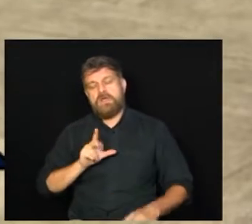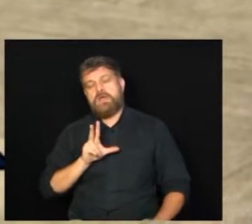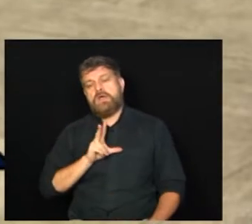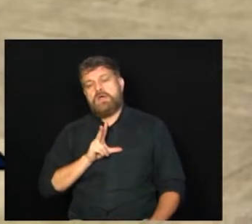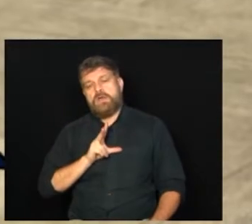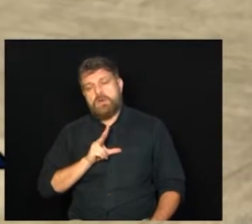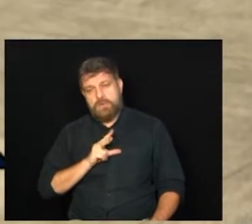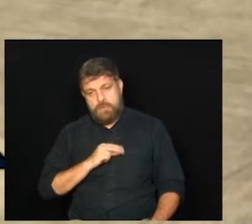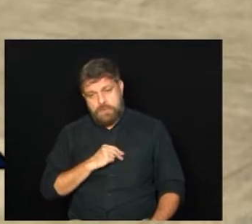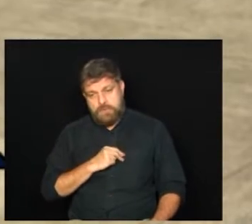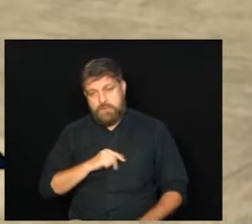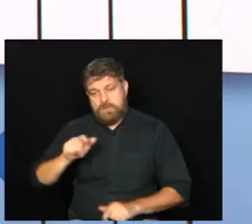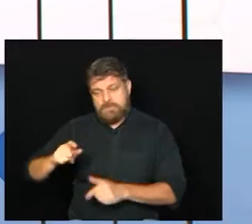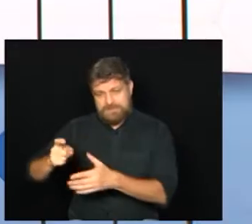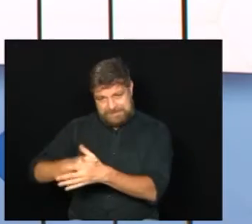população de Campinas.